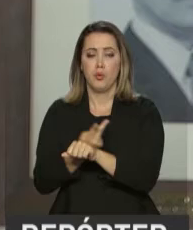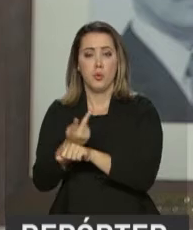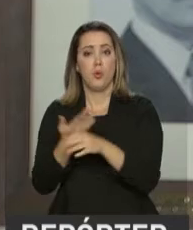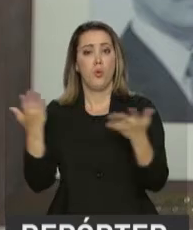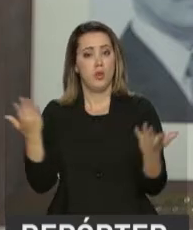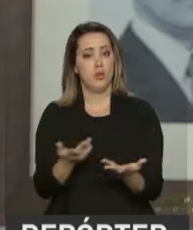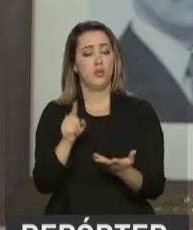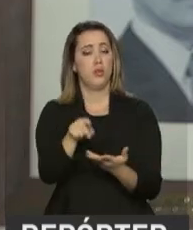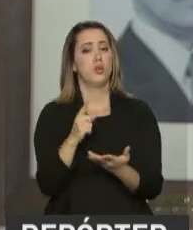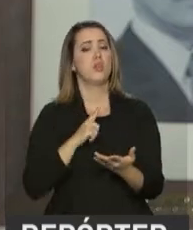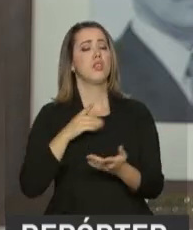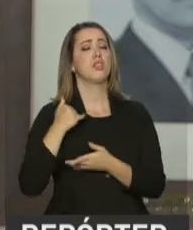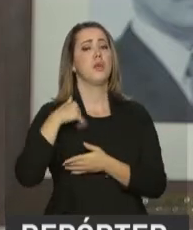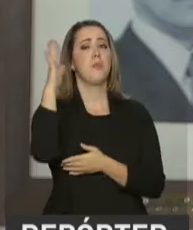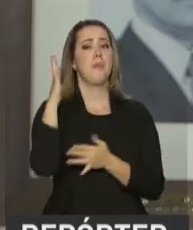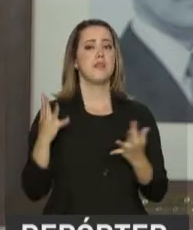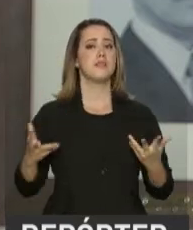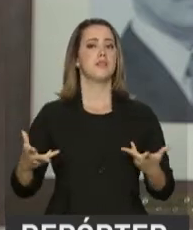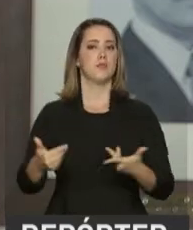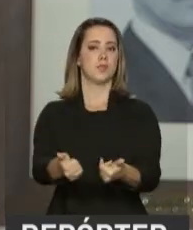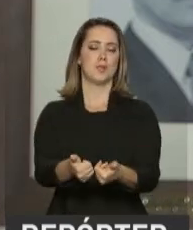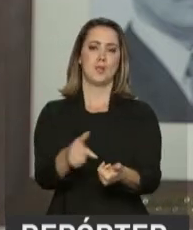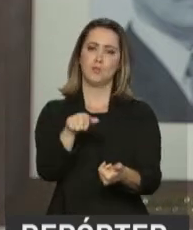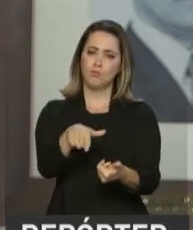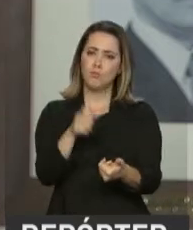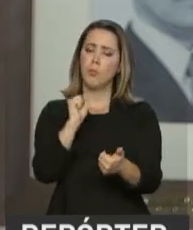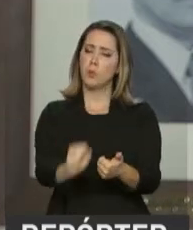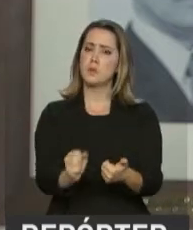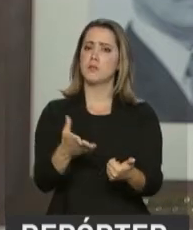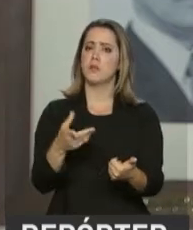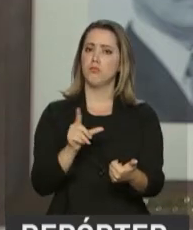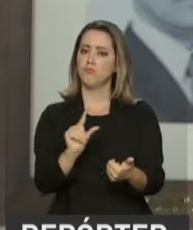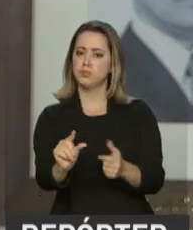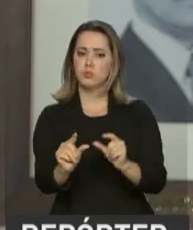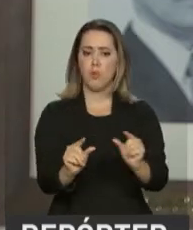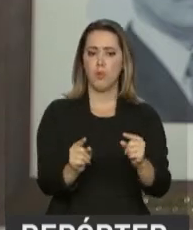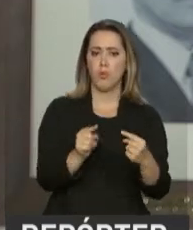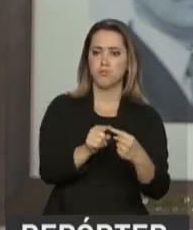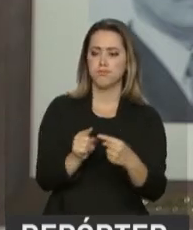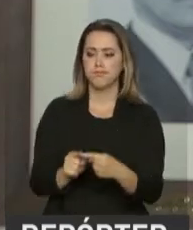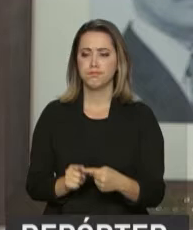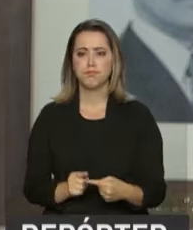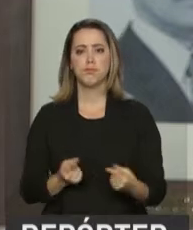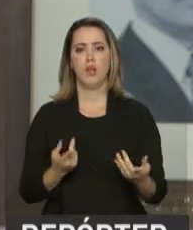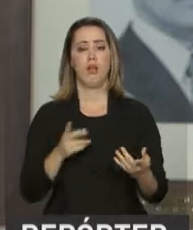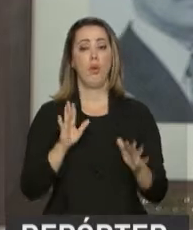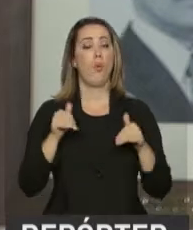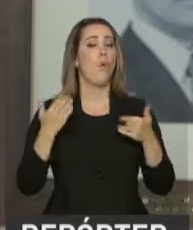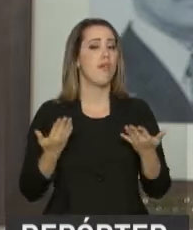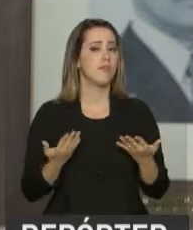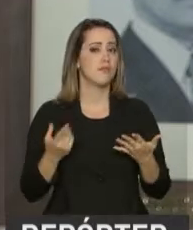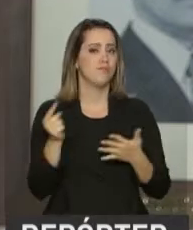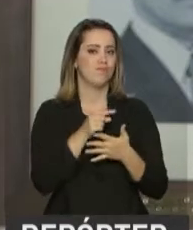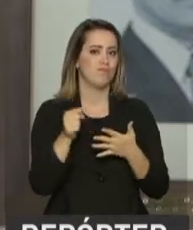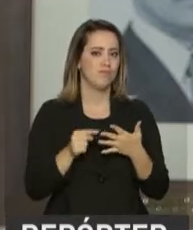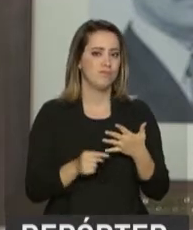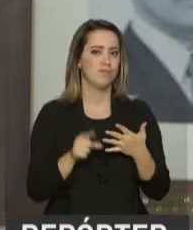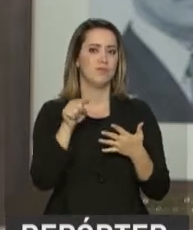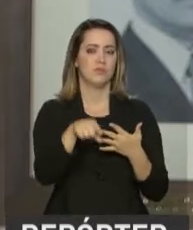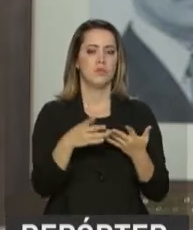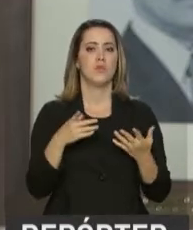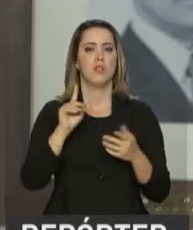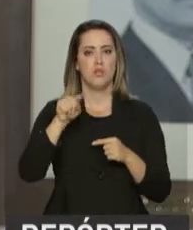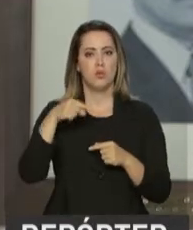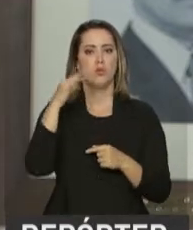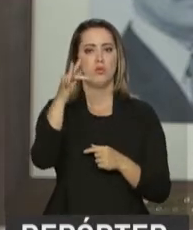é ter o máximo de eficiência possível em pequenos objetivos. Quais são esses objetivos? Aí é o ovo que vocês vão